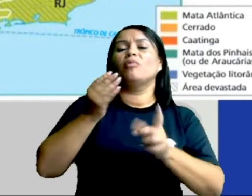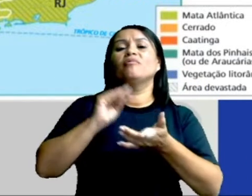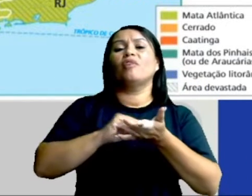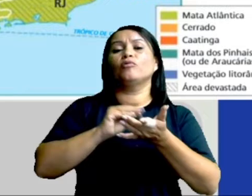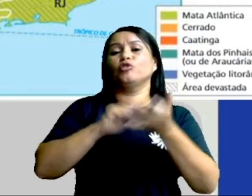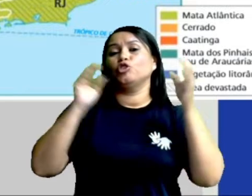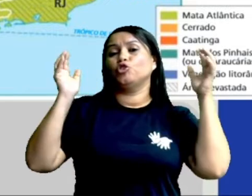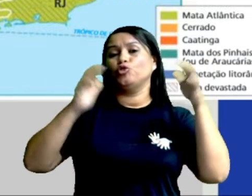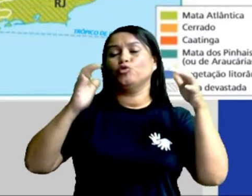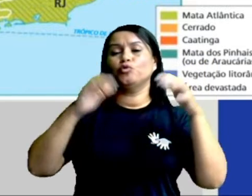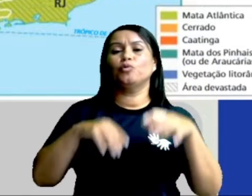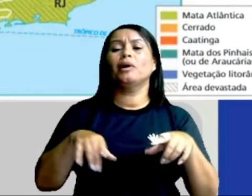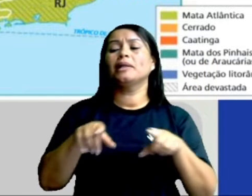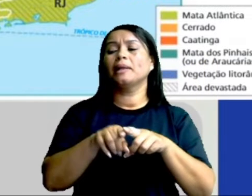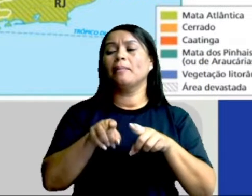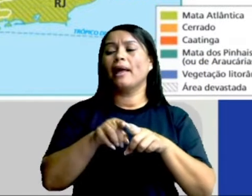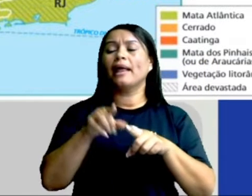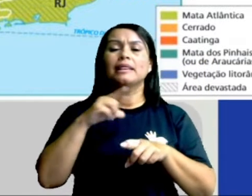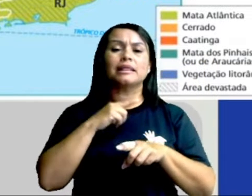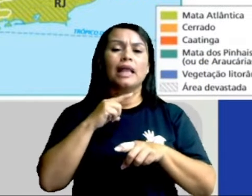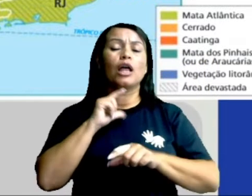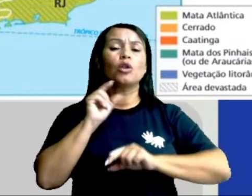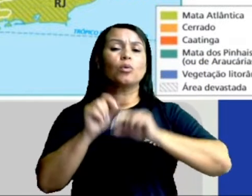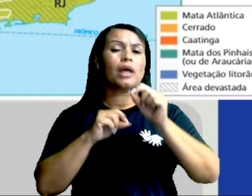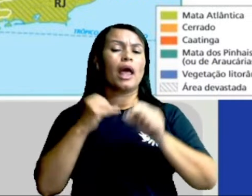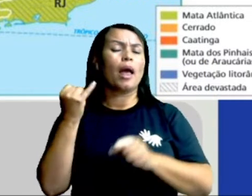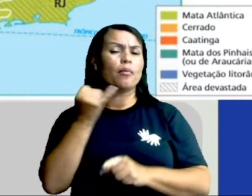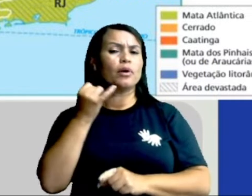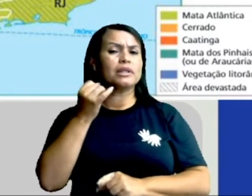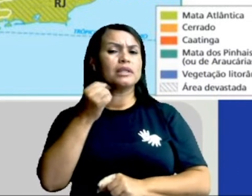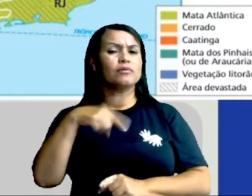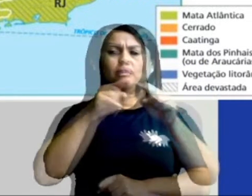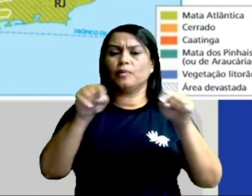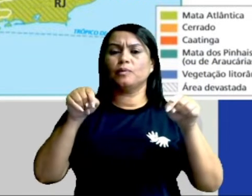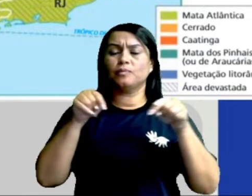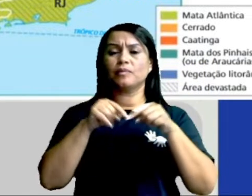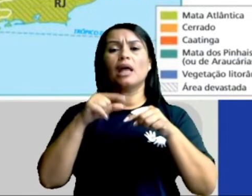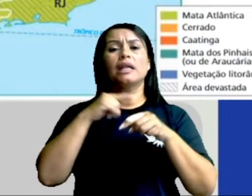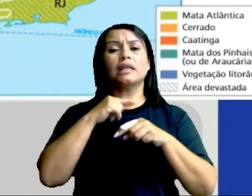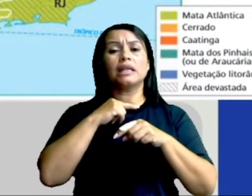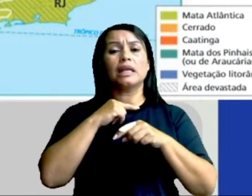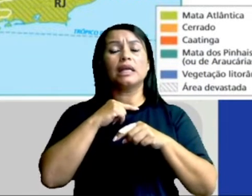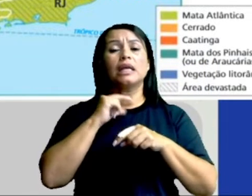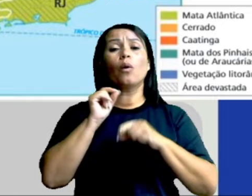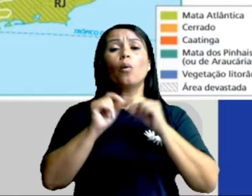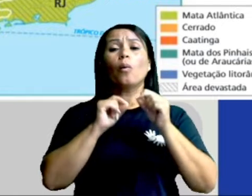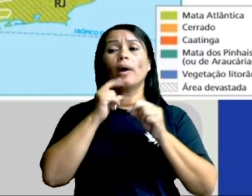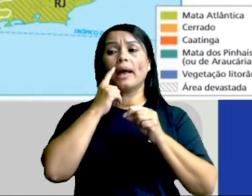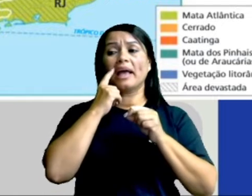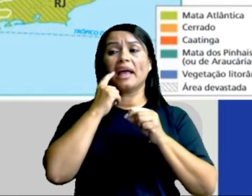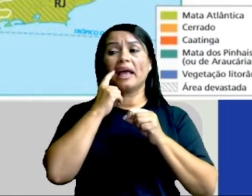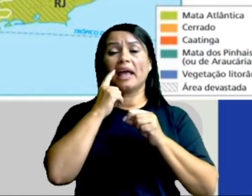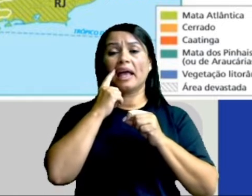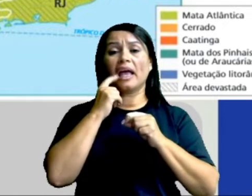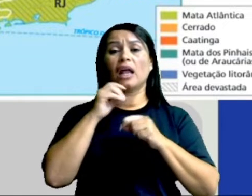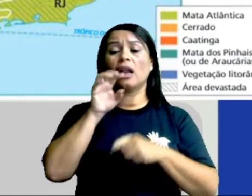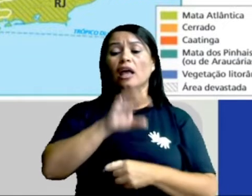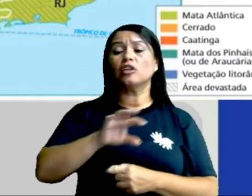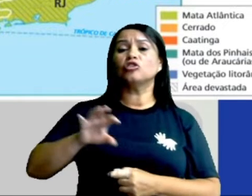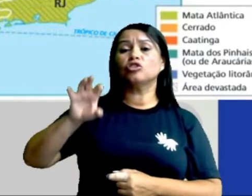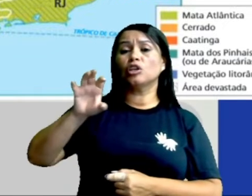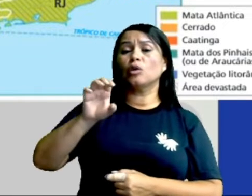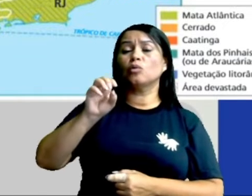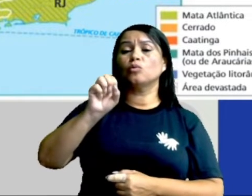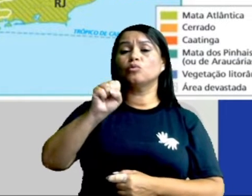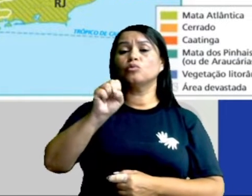de chuva, tá? Sobre esse aspecto é importante falar o seguinte, que havia uma predominância da Mata Atlântica no território da região sudeste e